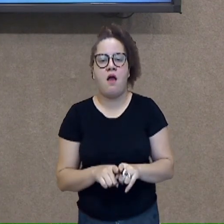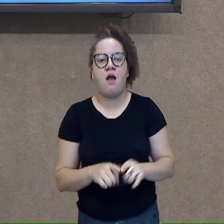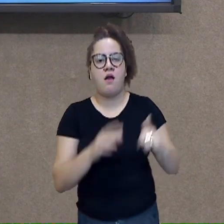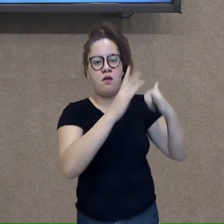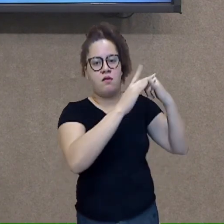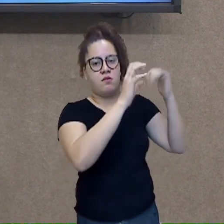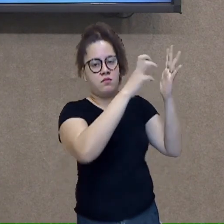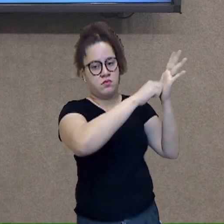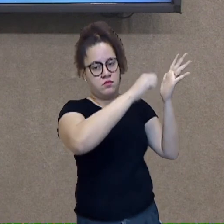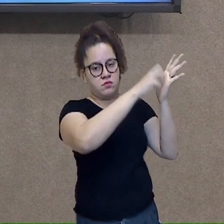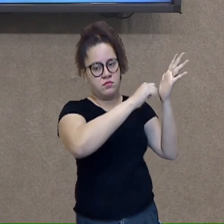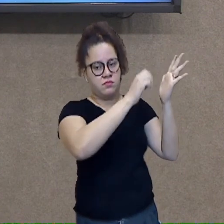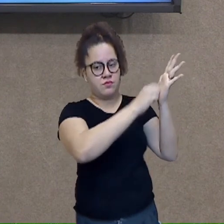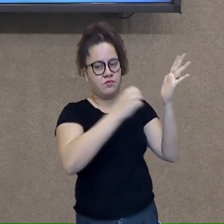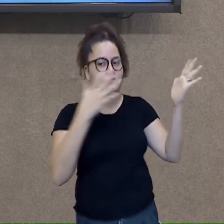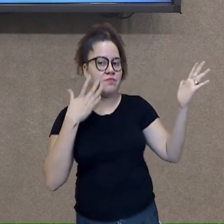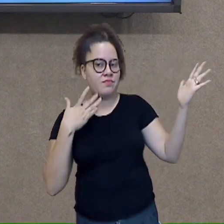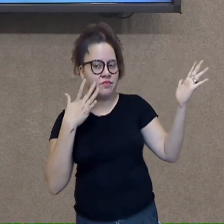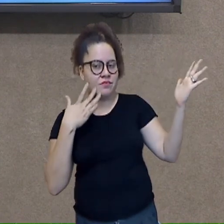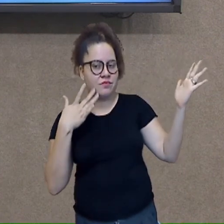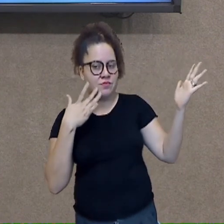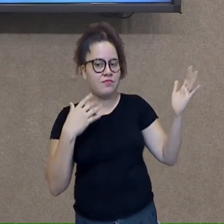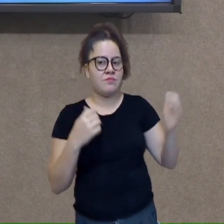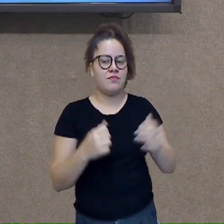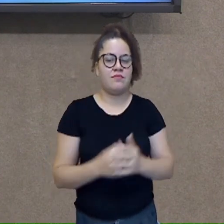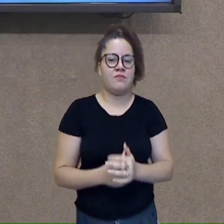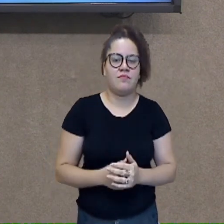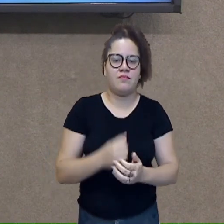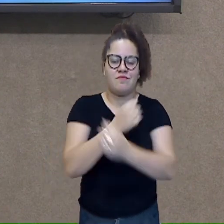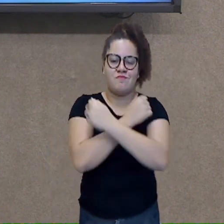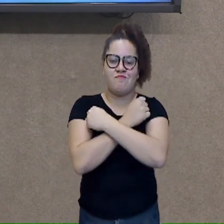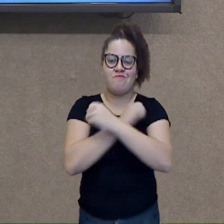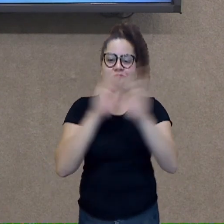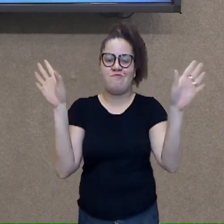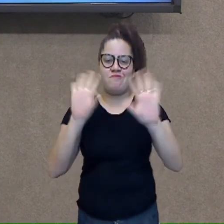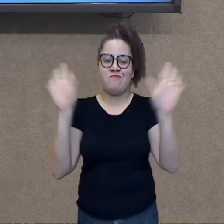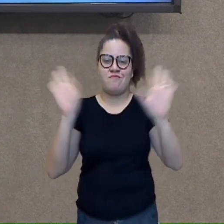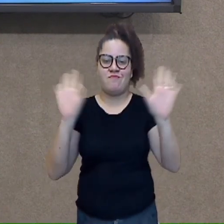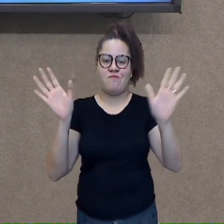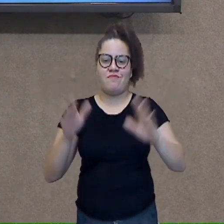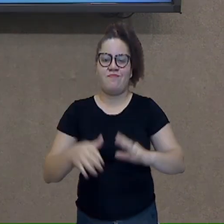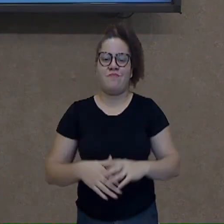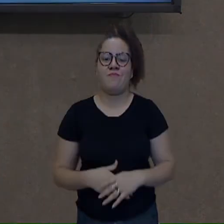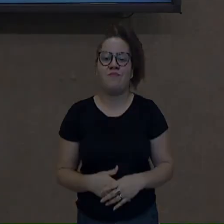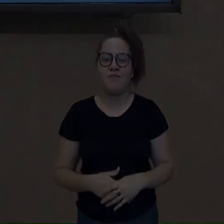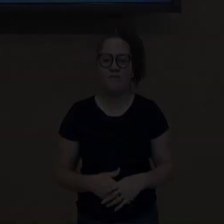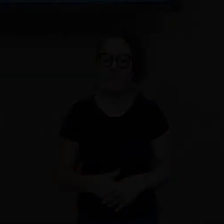nosso canal no YouTube SMED GV. Um abraço e até a próxima aula.